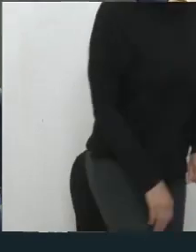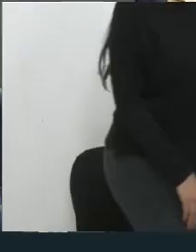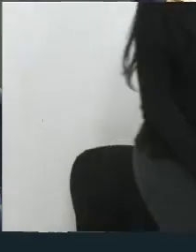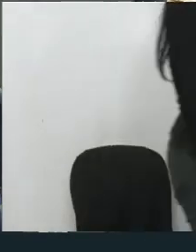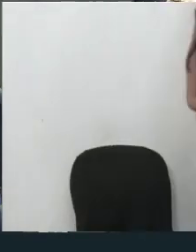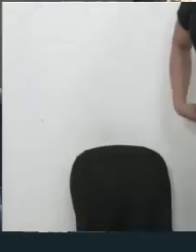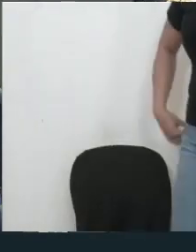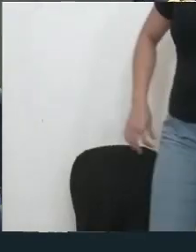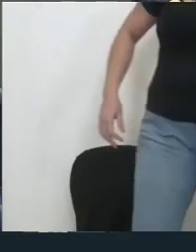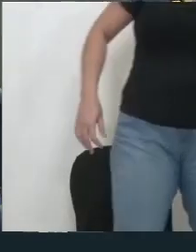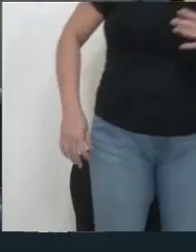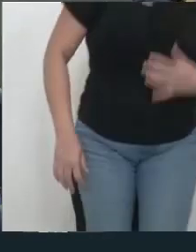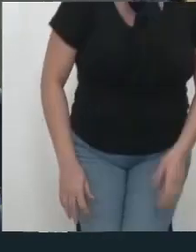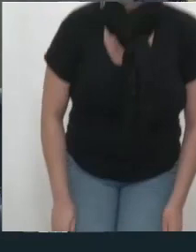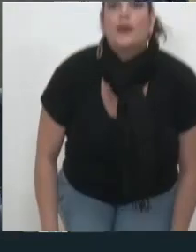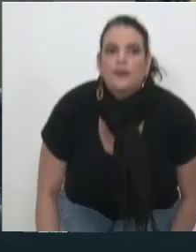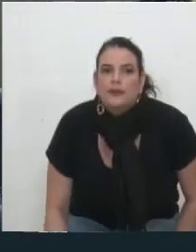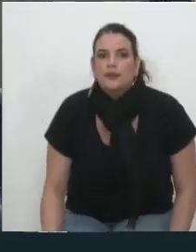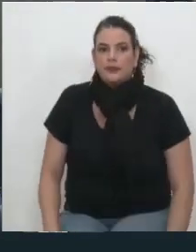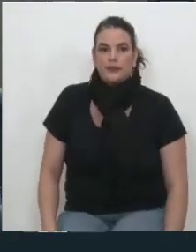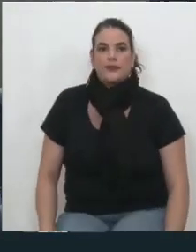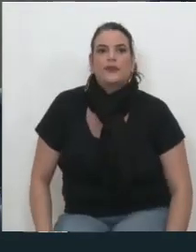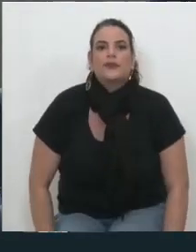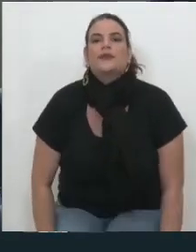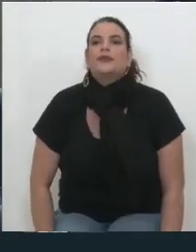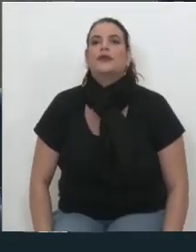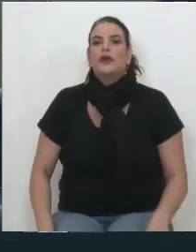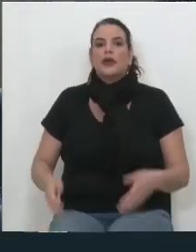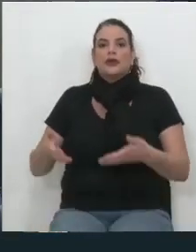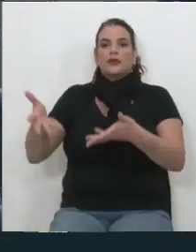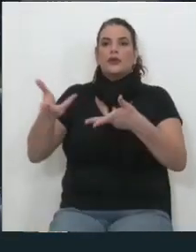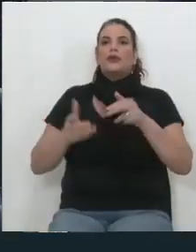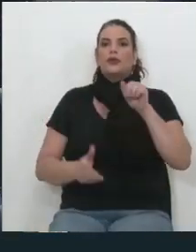Senhor Antônio Ulisses Cardoso.